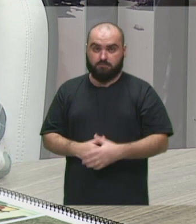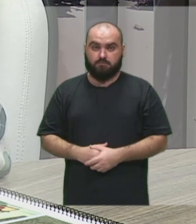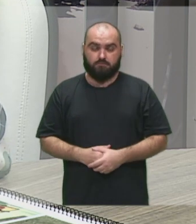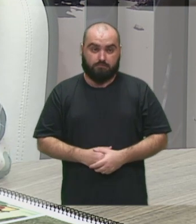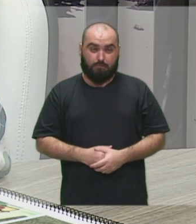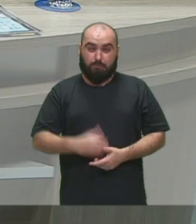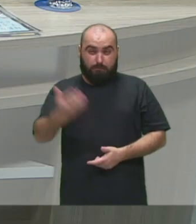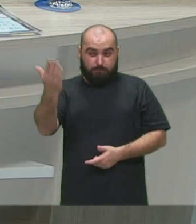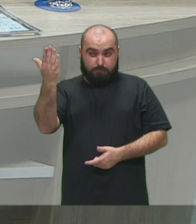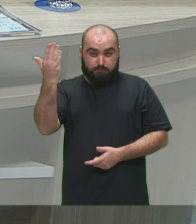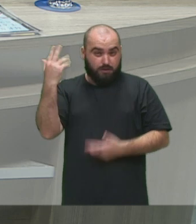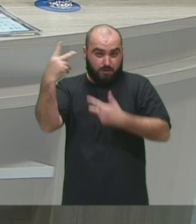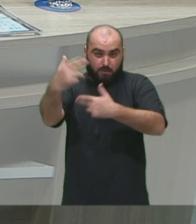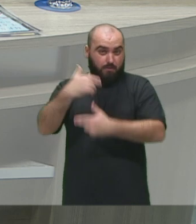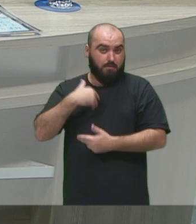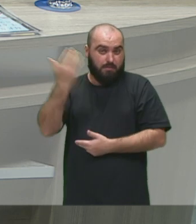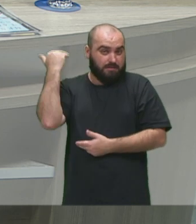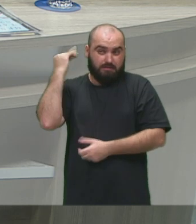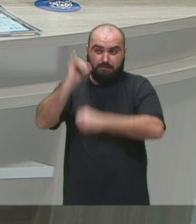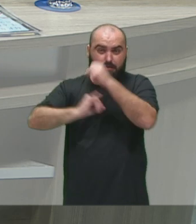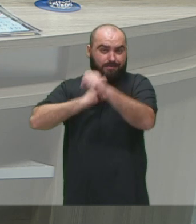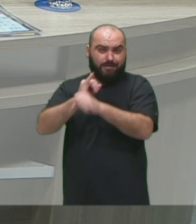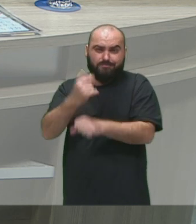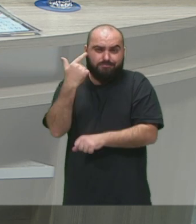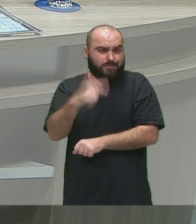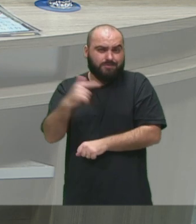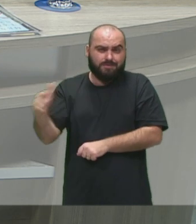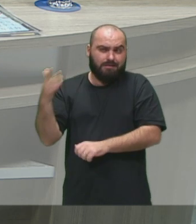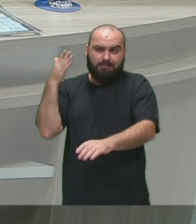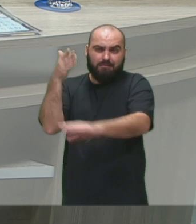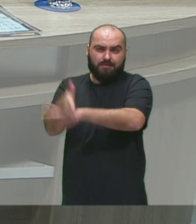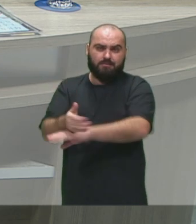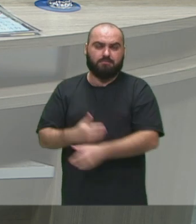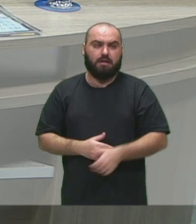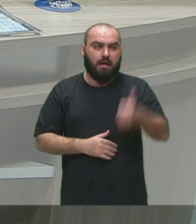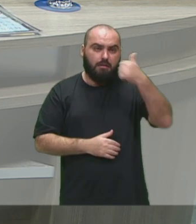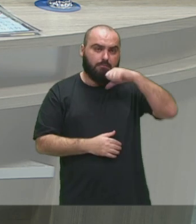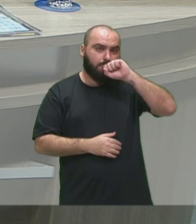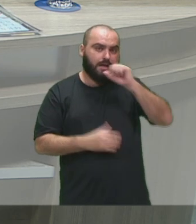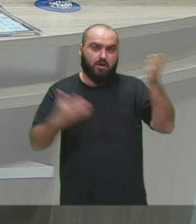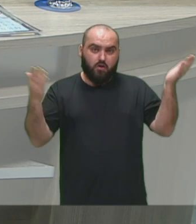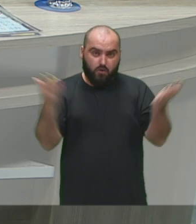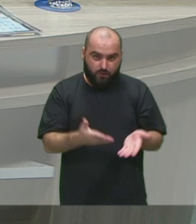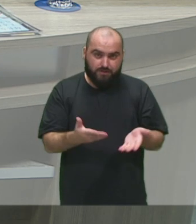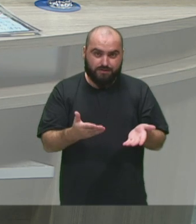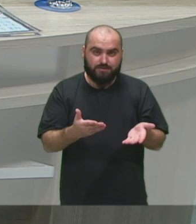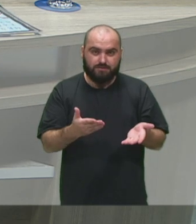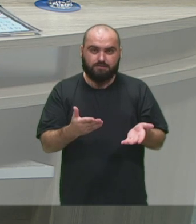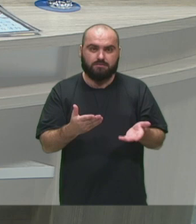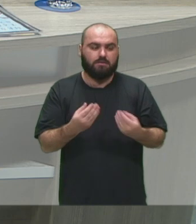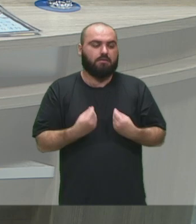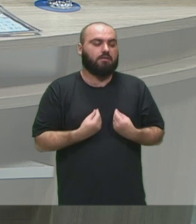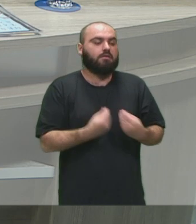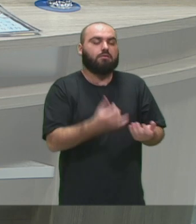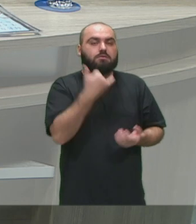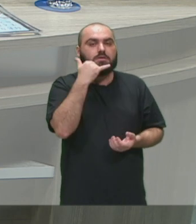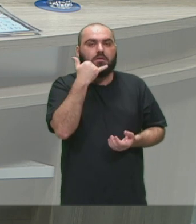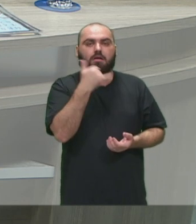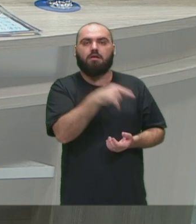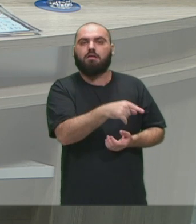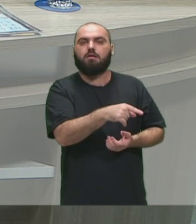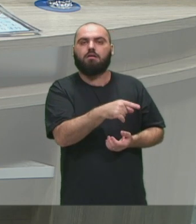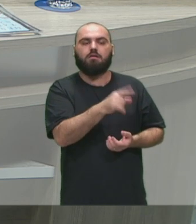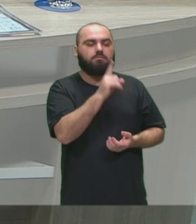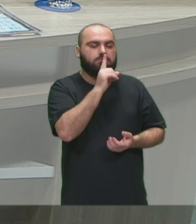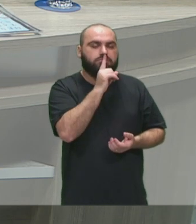acesso à internet. As mães hoje, para as crianças ficarem quietinhas, elas dão um celular para